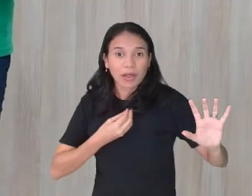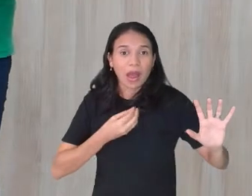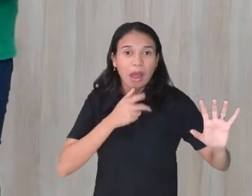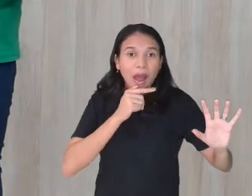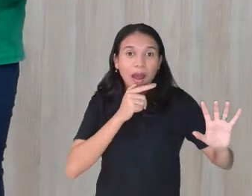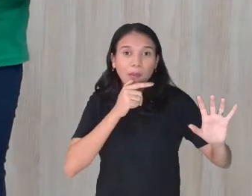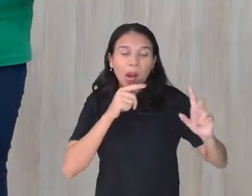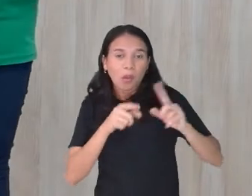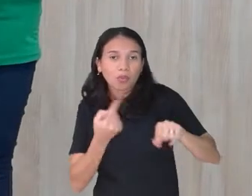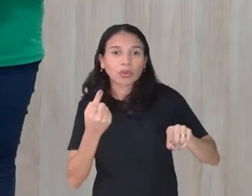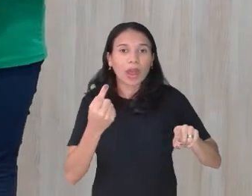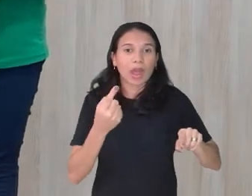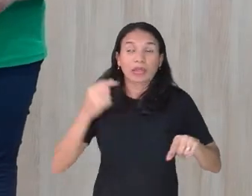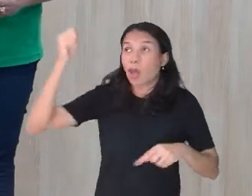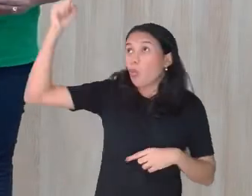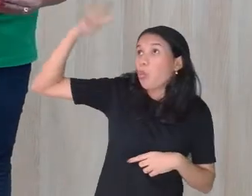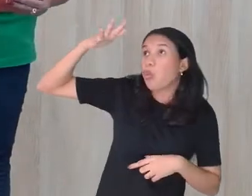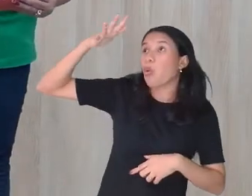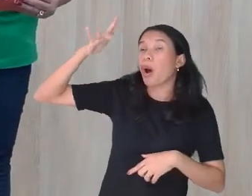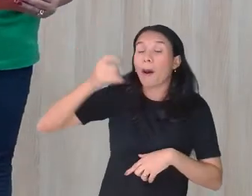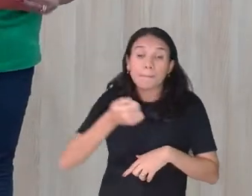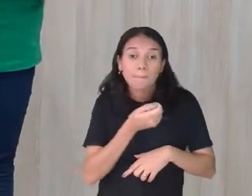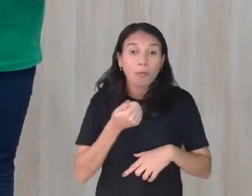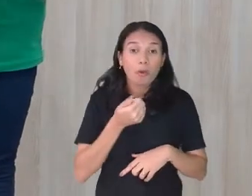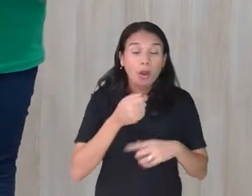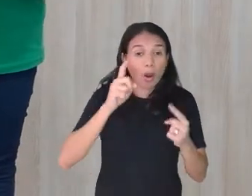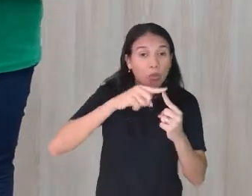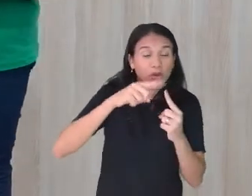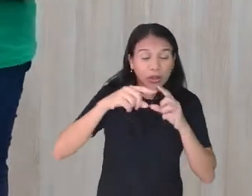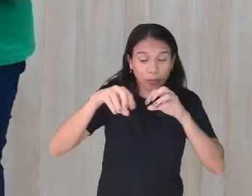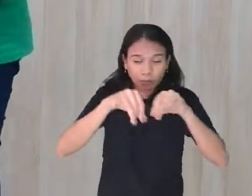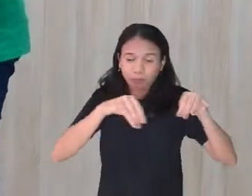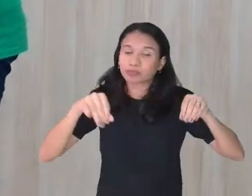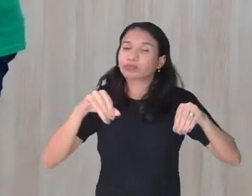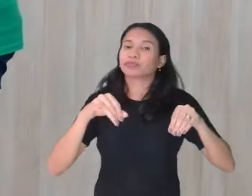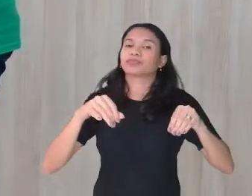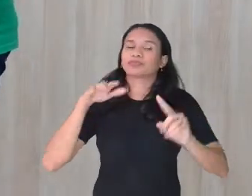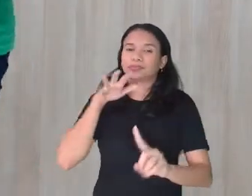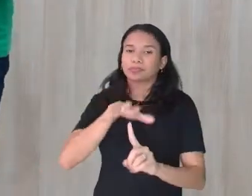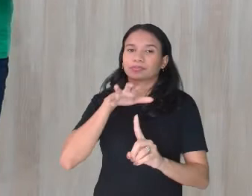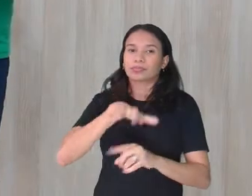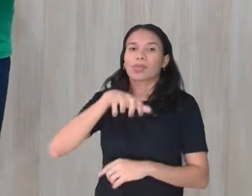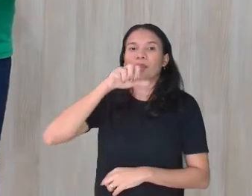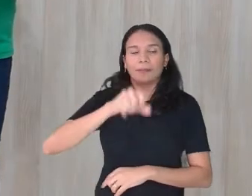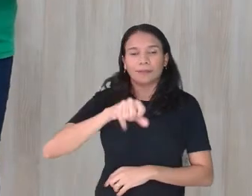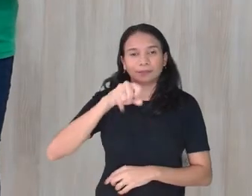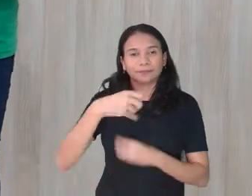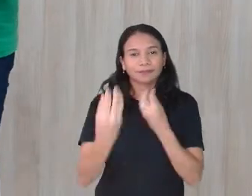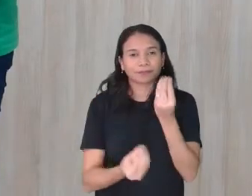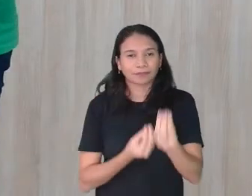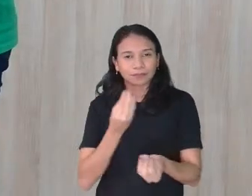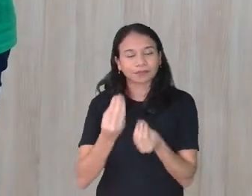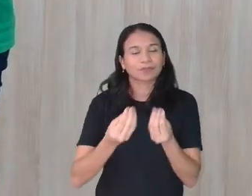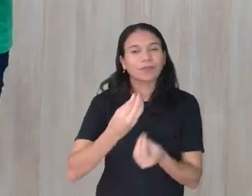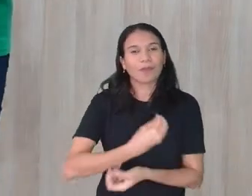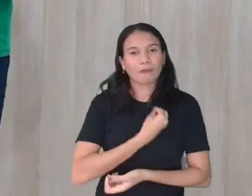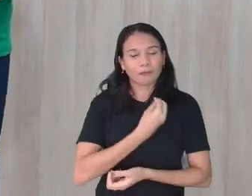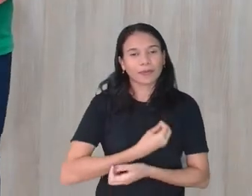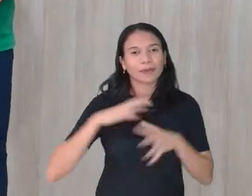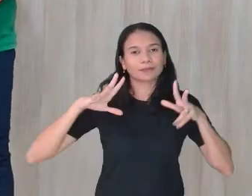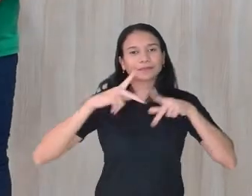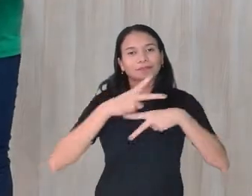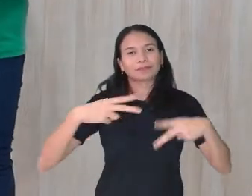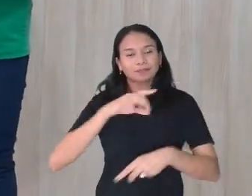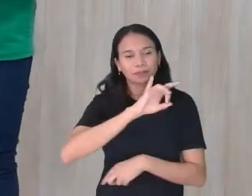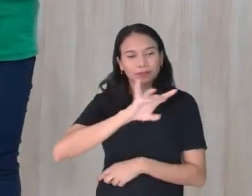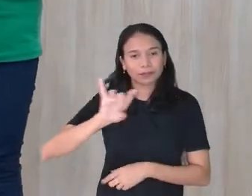muita luz, pouca luz, o tipo de solo, vai interferir aí na questão dos seres vivos que habitam